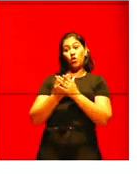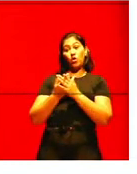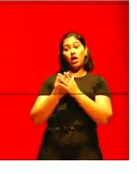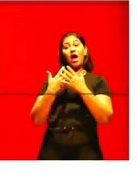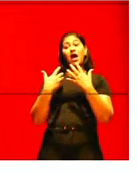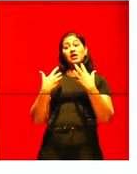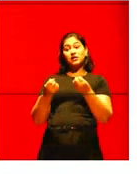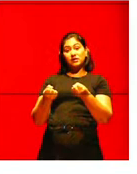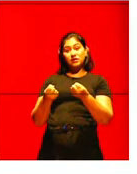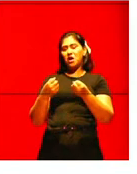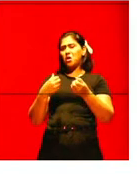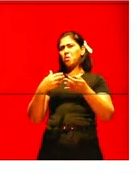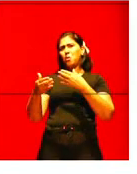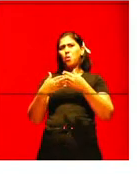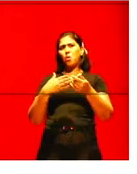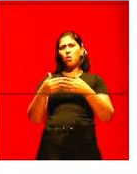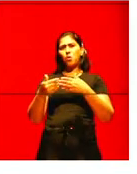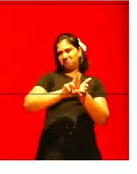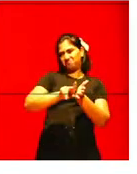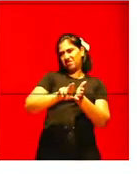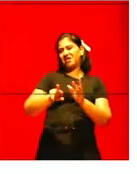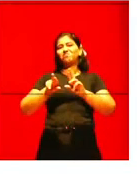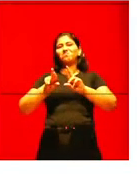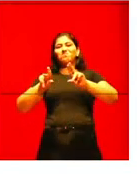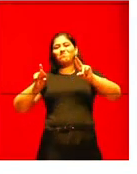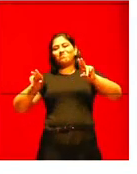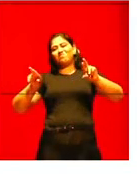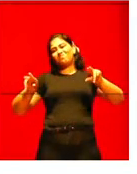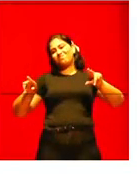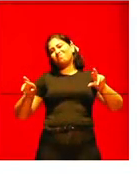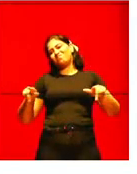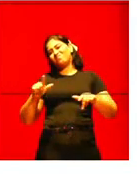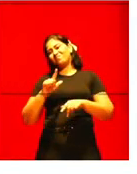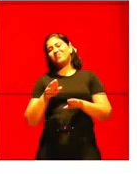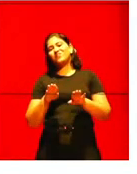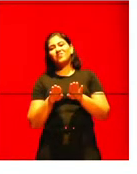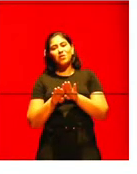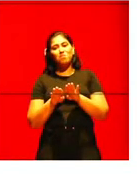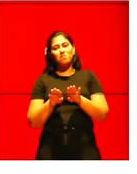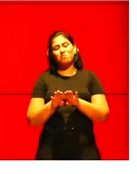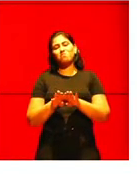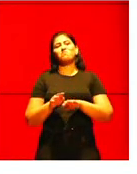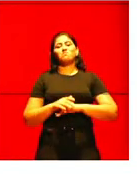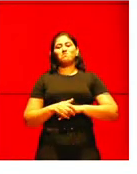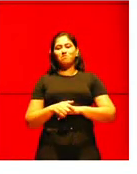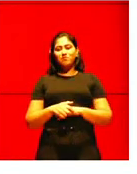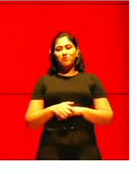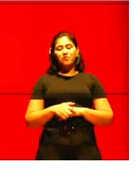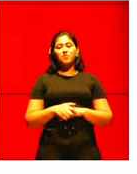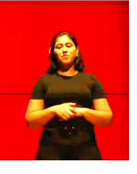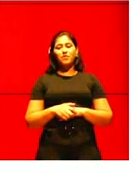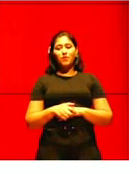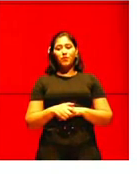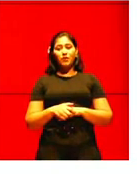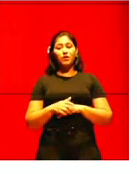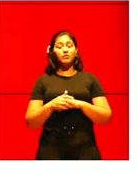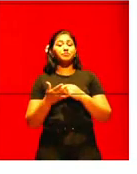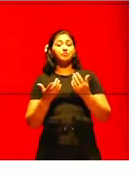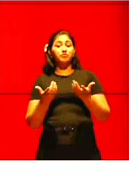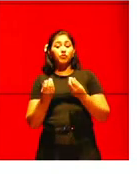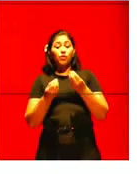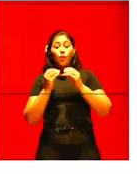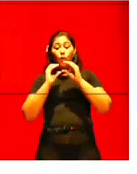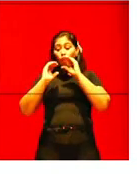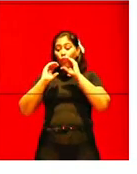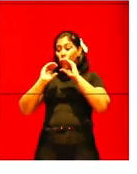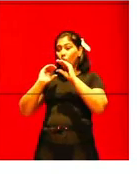devem aceitar qualquer forma da língua, de cultura dos mesmos jornais, ou de seus colunistas,